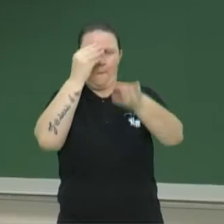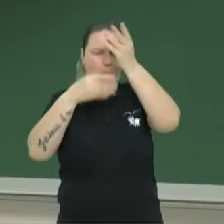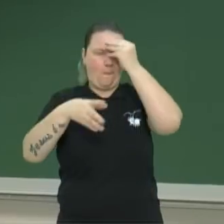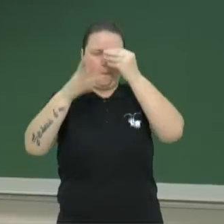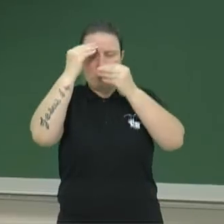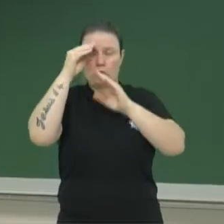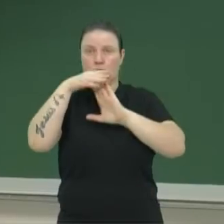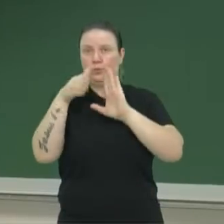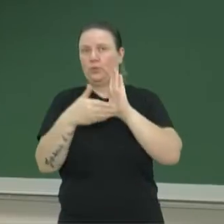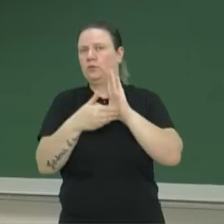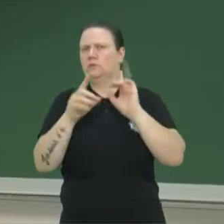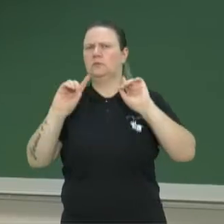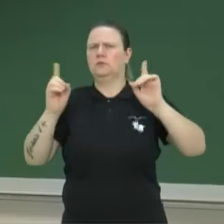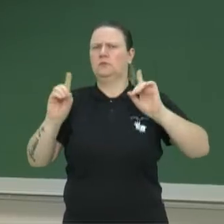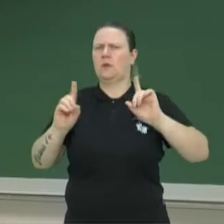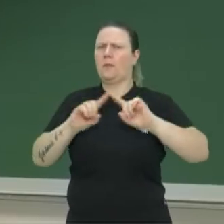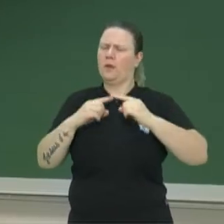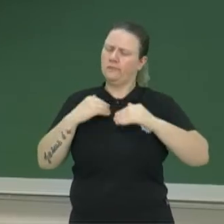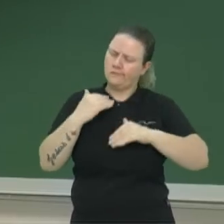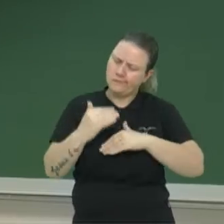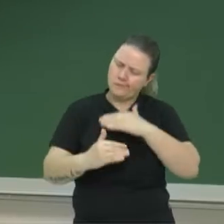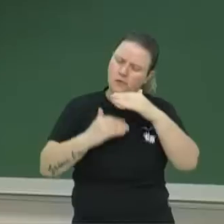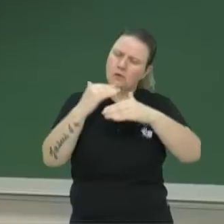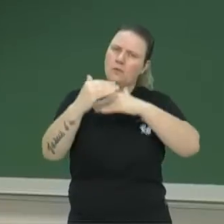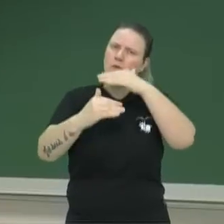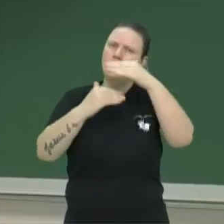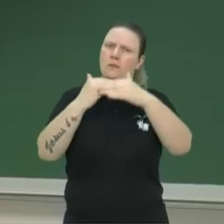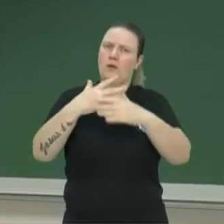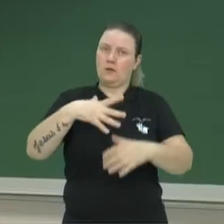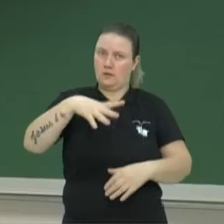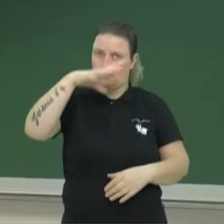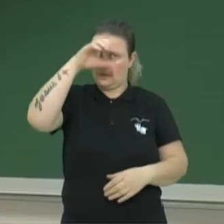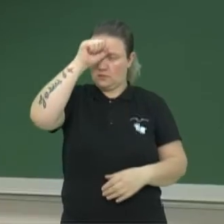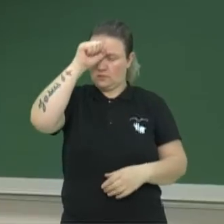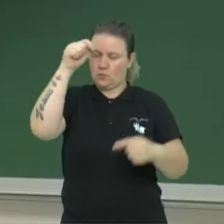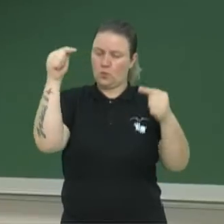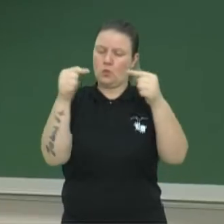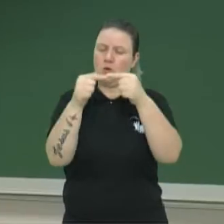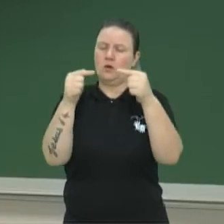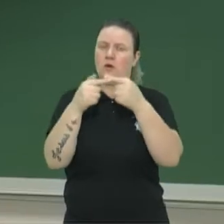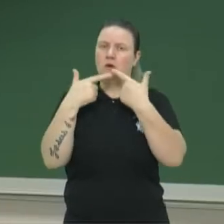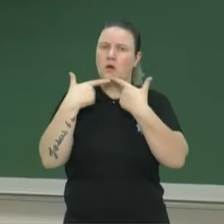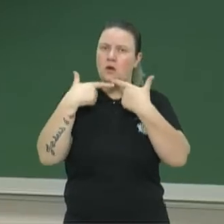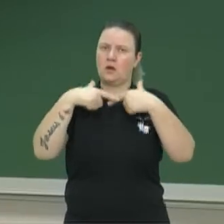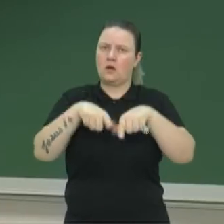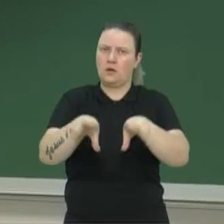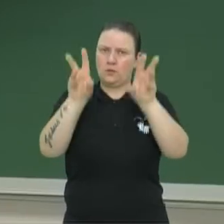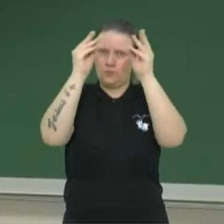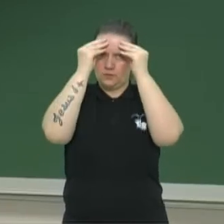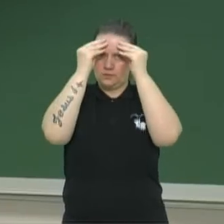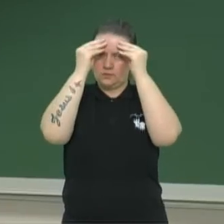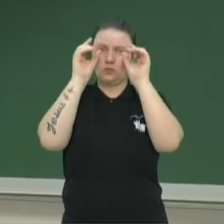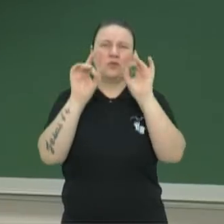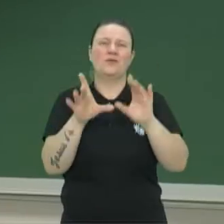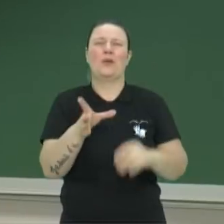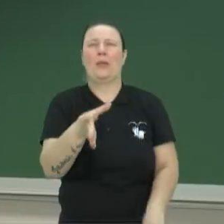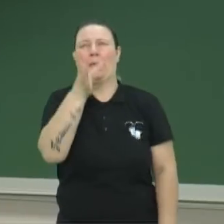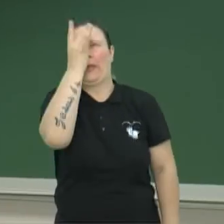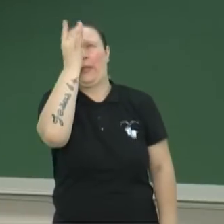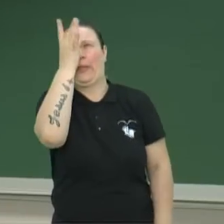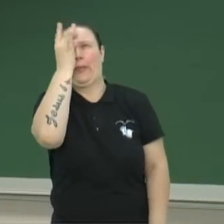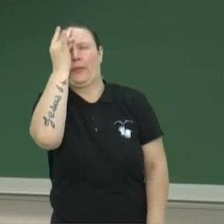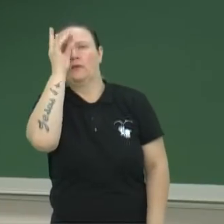mas com o tempo a gente vai assimilando isso em relação à linguagem, né? A gente não vai fazer simplesmente uma decoreba. Então, a gente